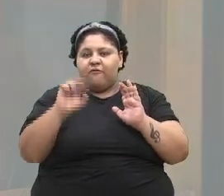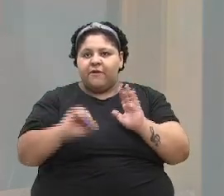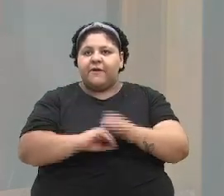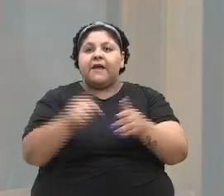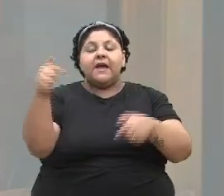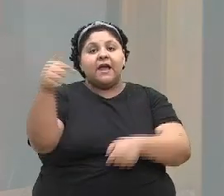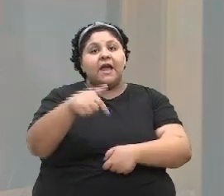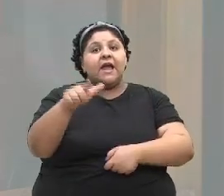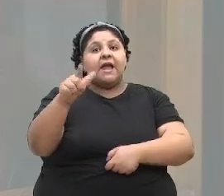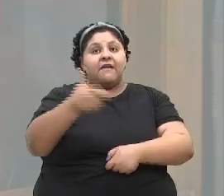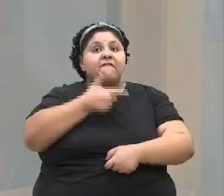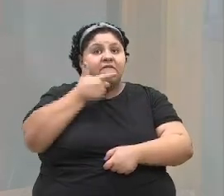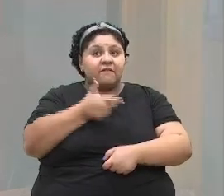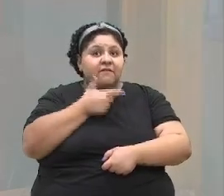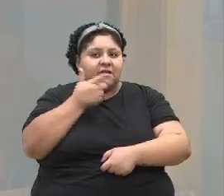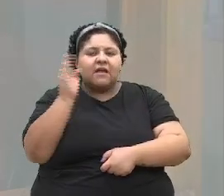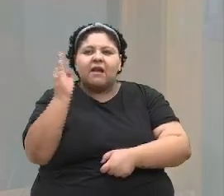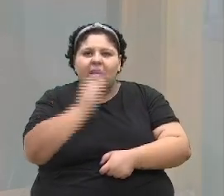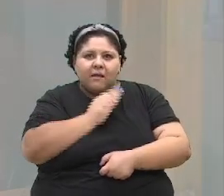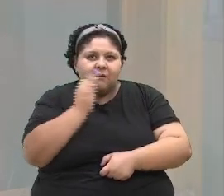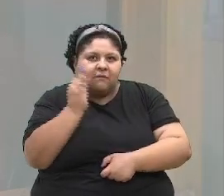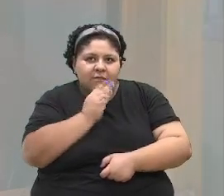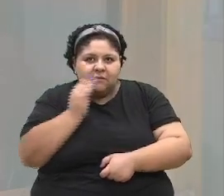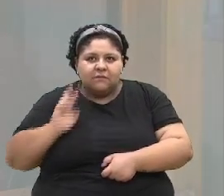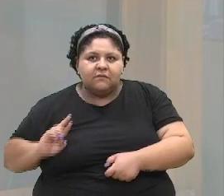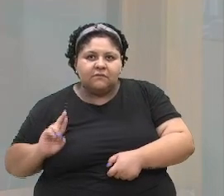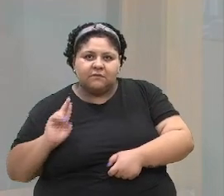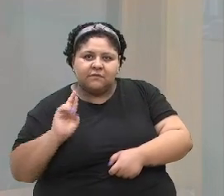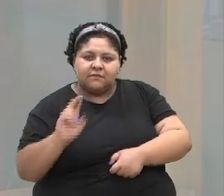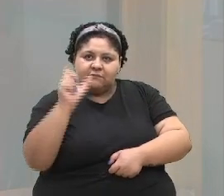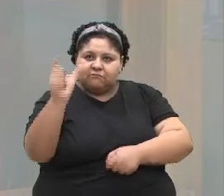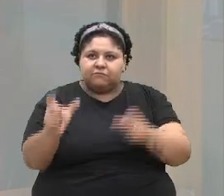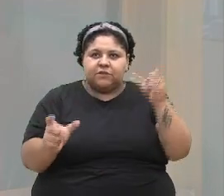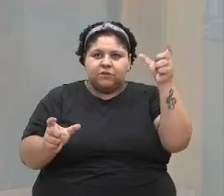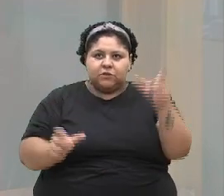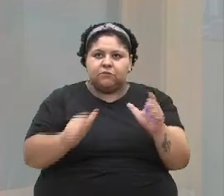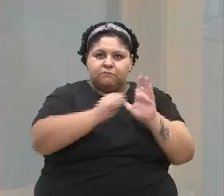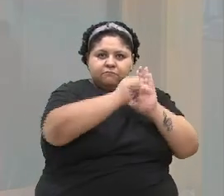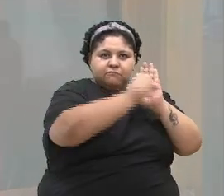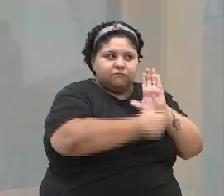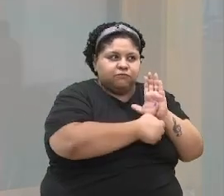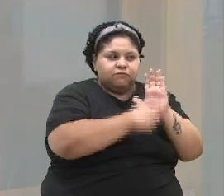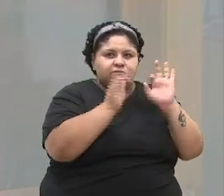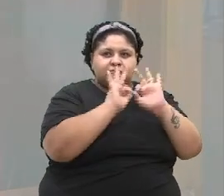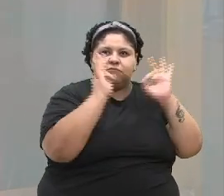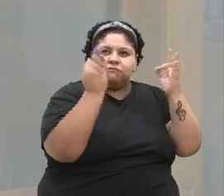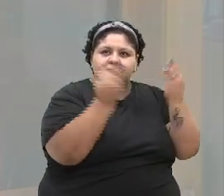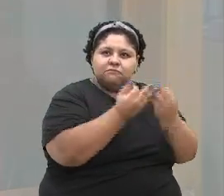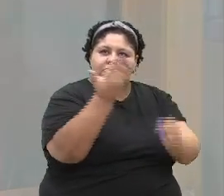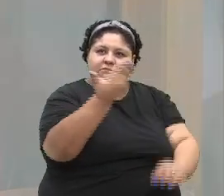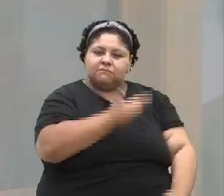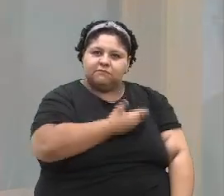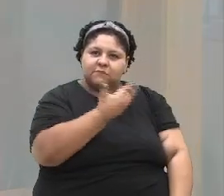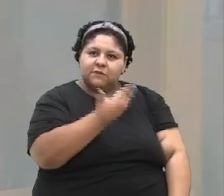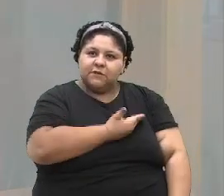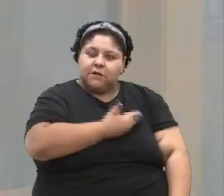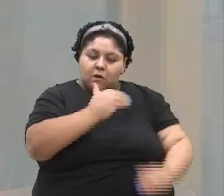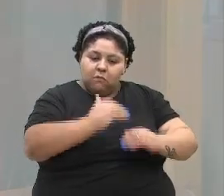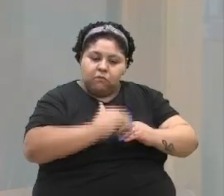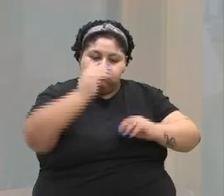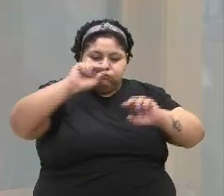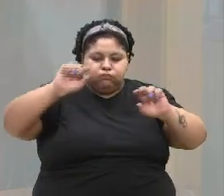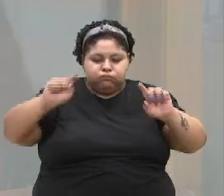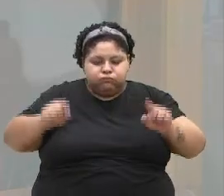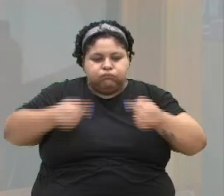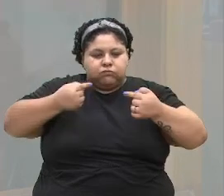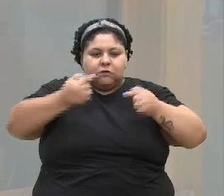Aqui tento falar brevemente, representando as pessoas com Down, seus familiares e amigos. O maior desafio